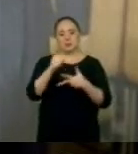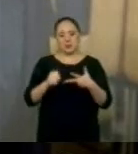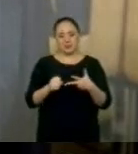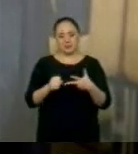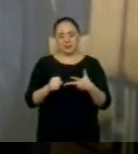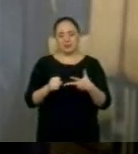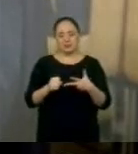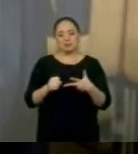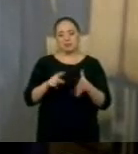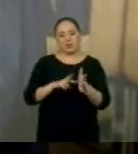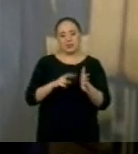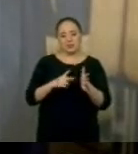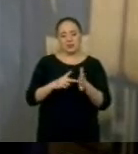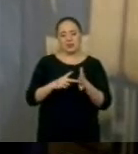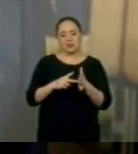da democracia,